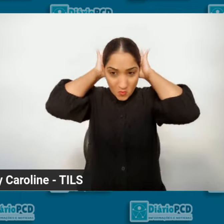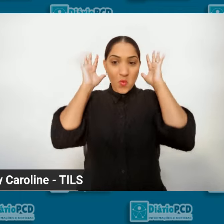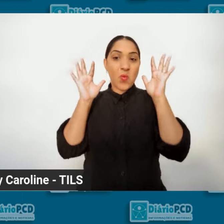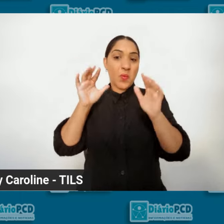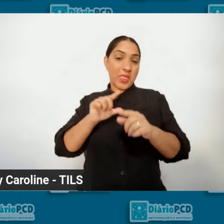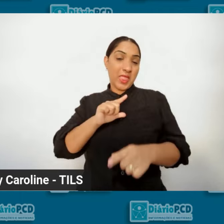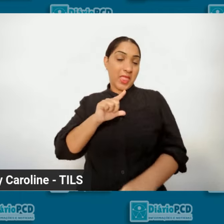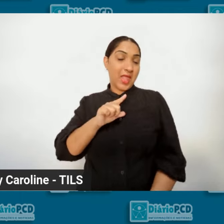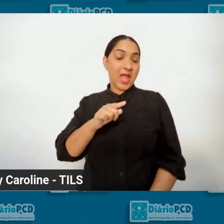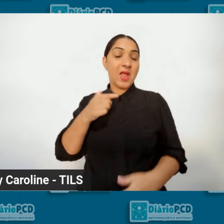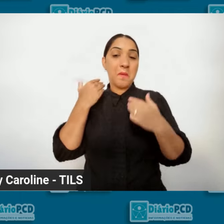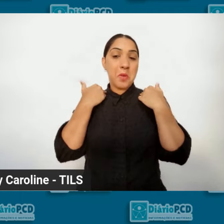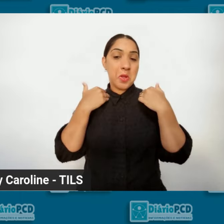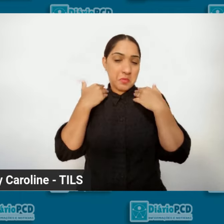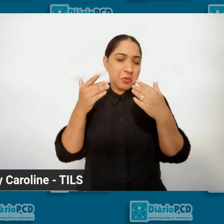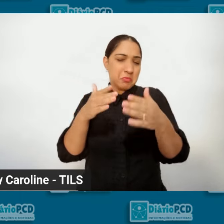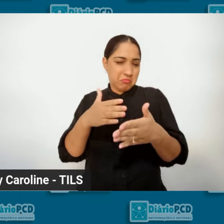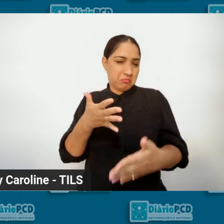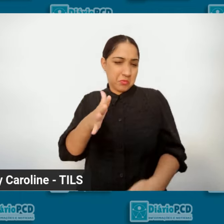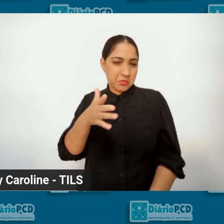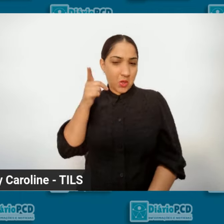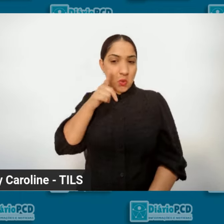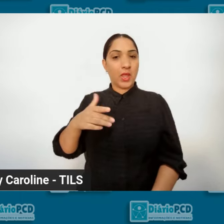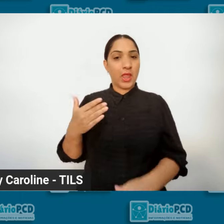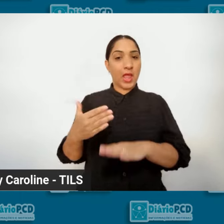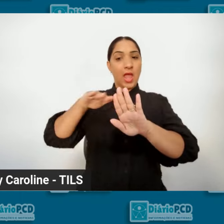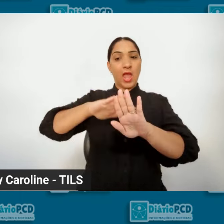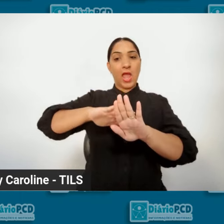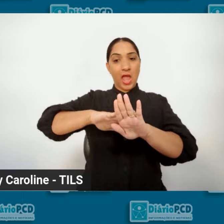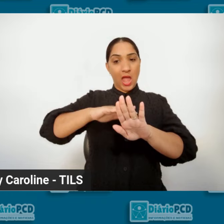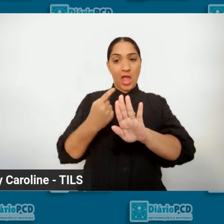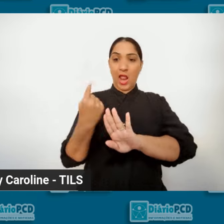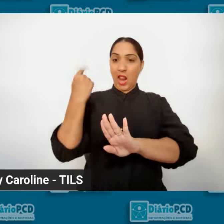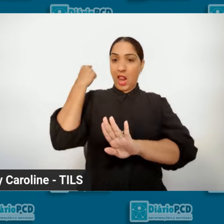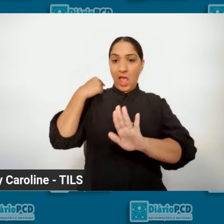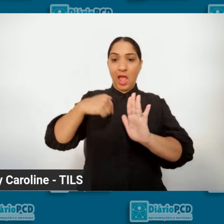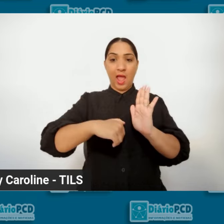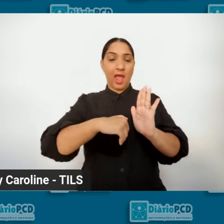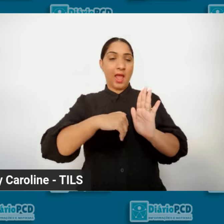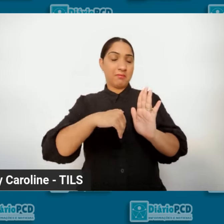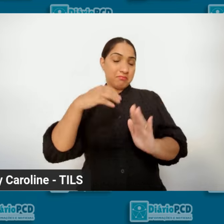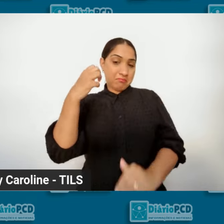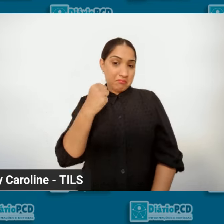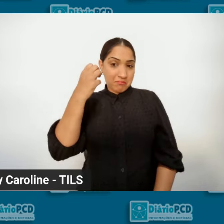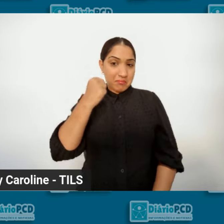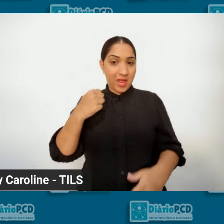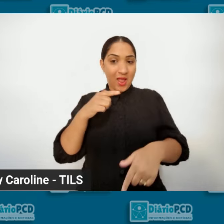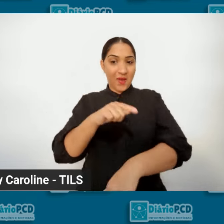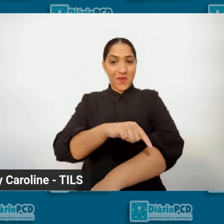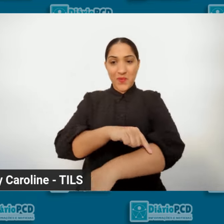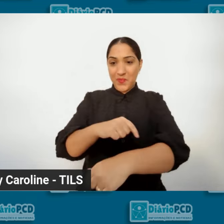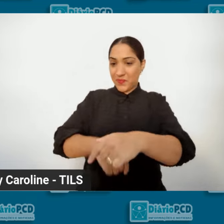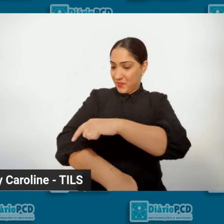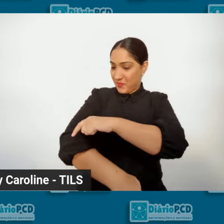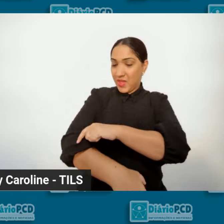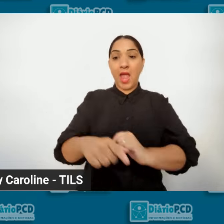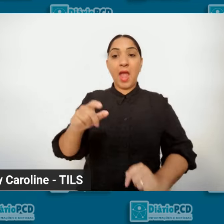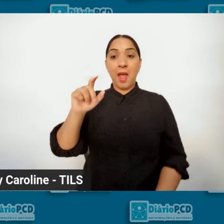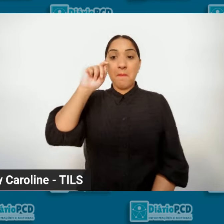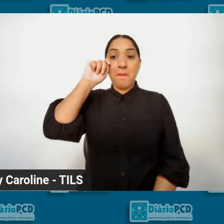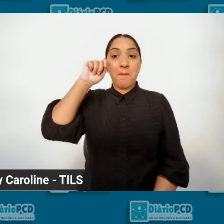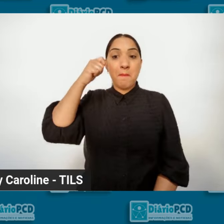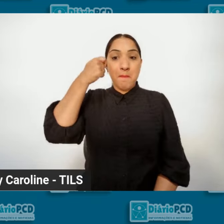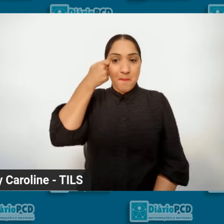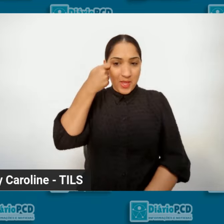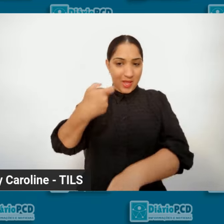do pescoço, na parte das costas, ao fundo um painel branco, ela veste uma blusa preta que está